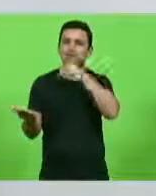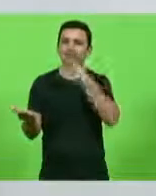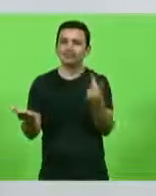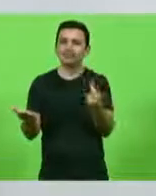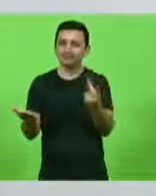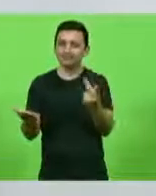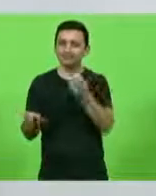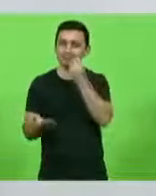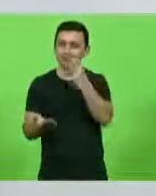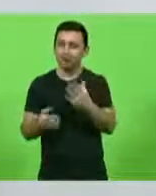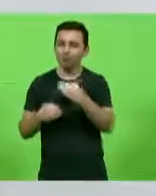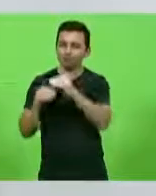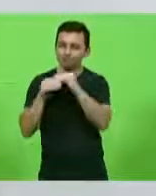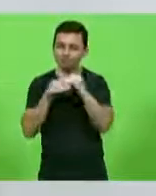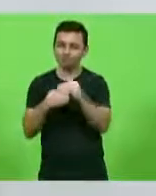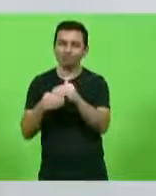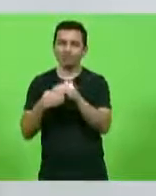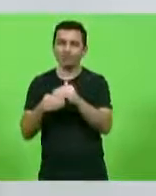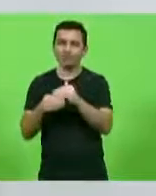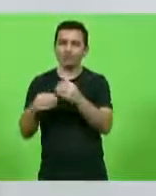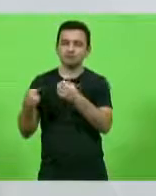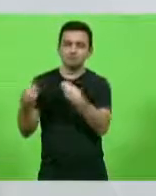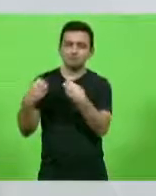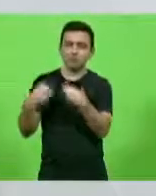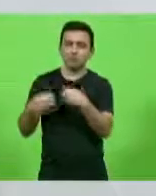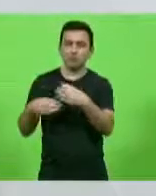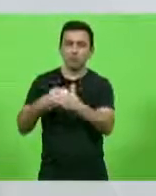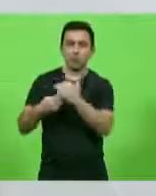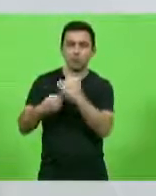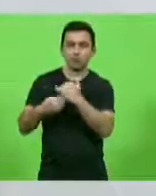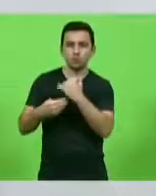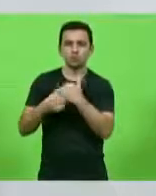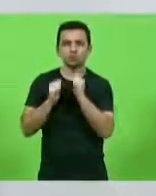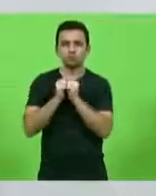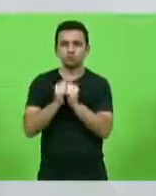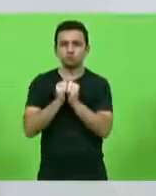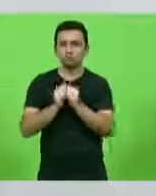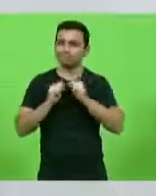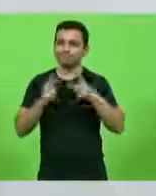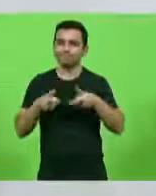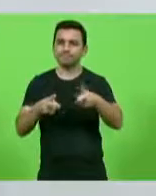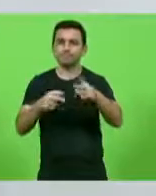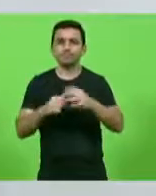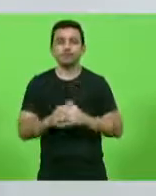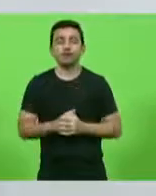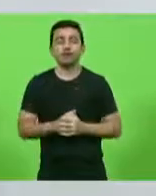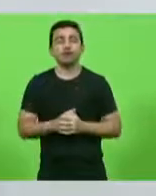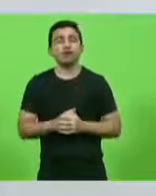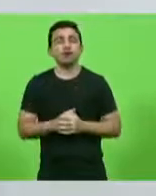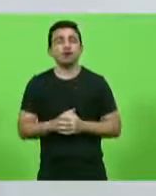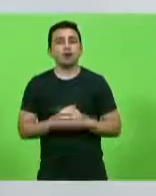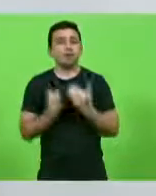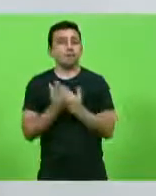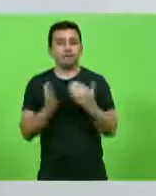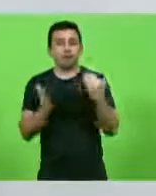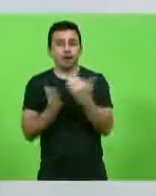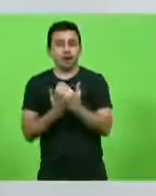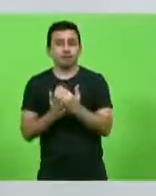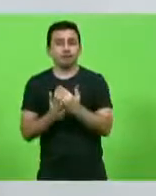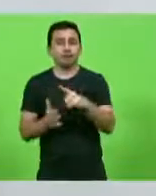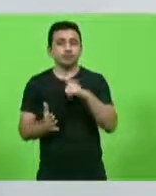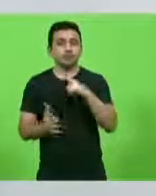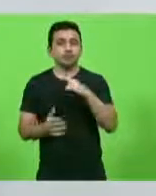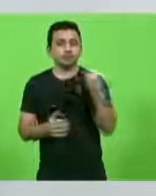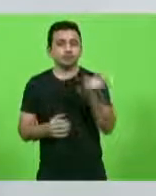gente sempre tem essa boa comunhão, um mentor, um amigo, um conselheiro, sempre parceiro. Mas o que mais nobre há aqui é a nossa